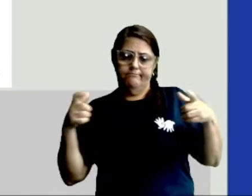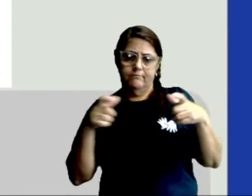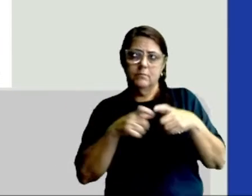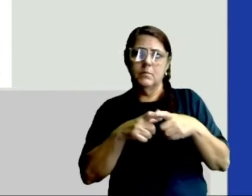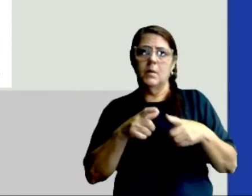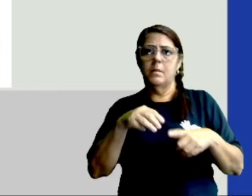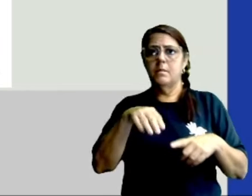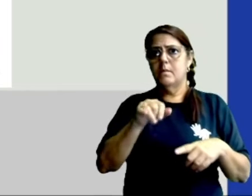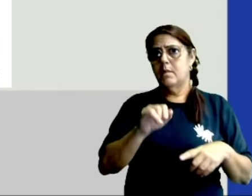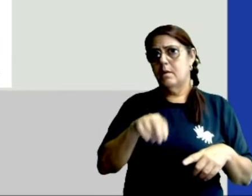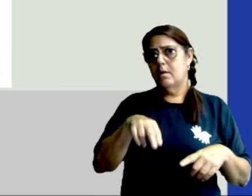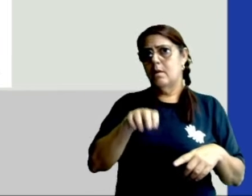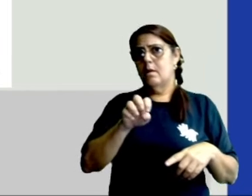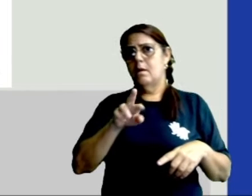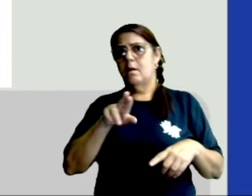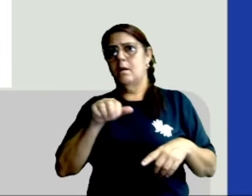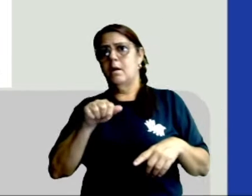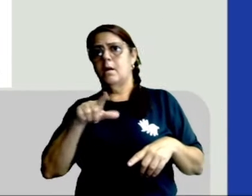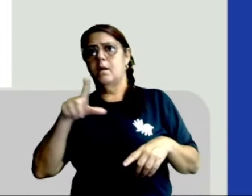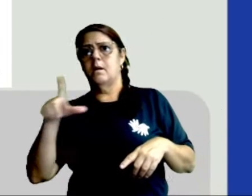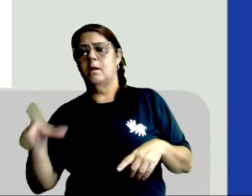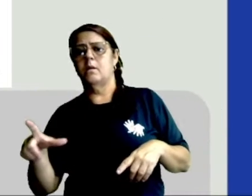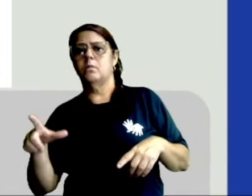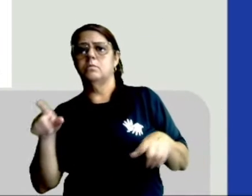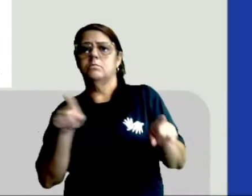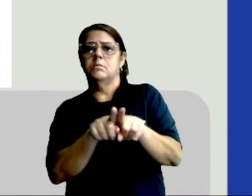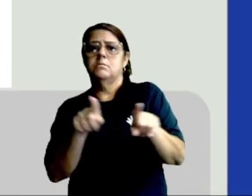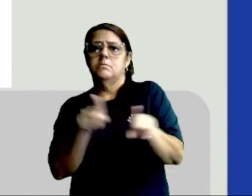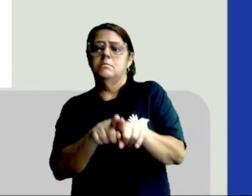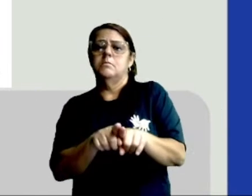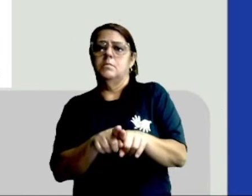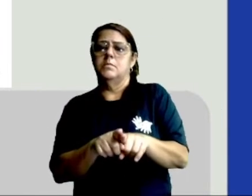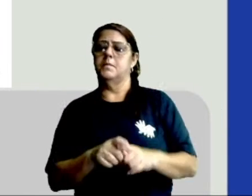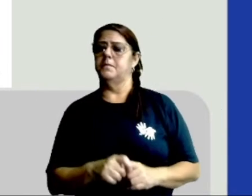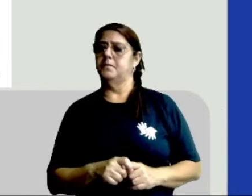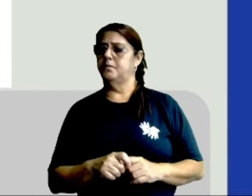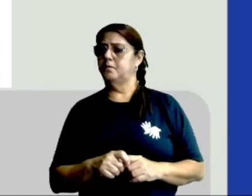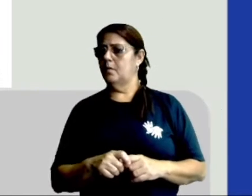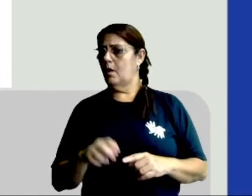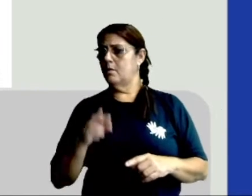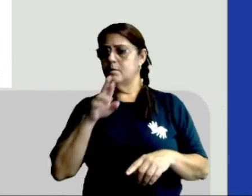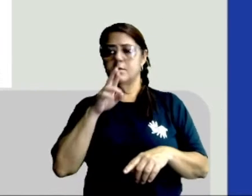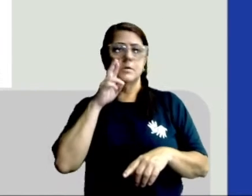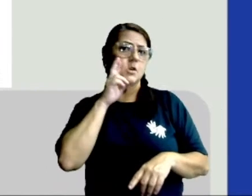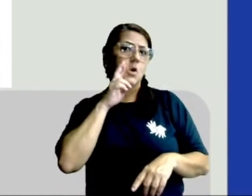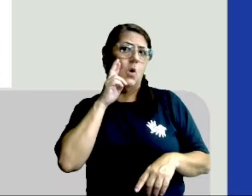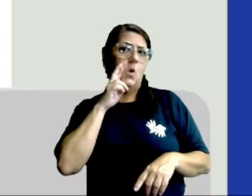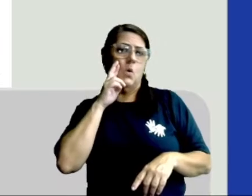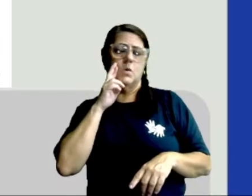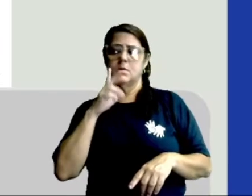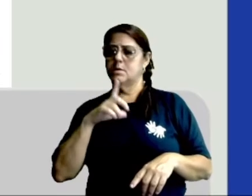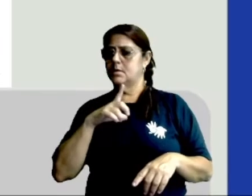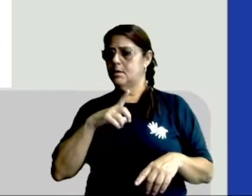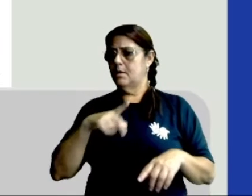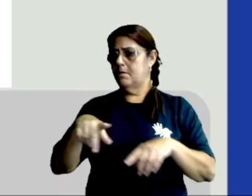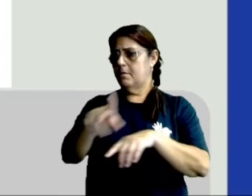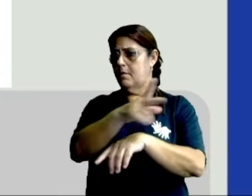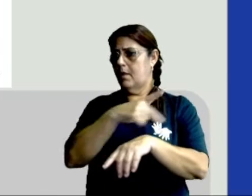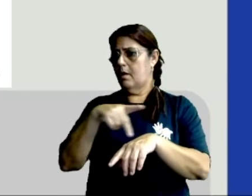base mineral, juntamente com a Bolívia, Equador, esses estão aí nesse tom de rosa. E os países